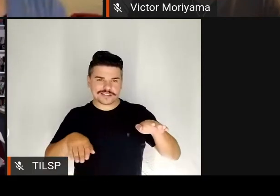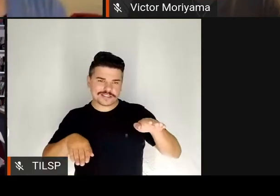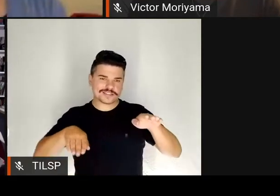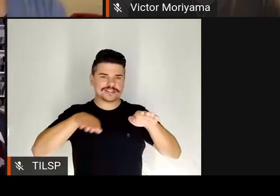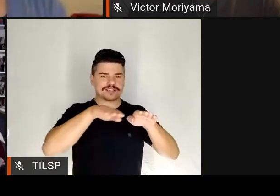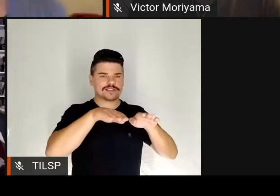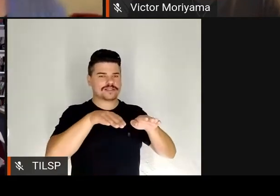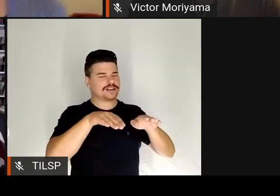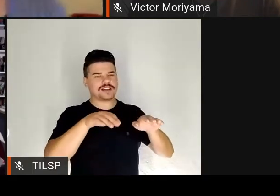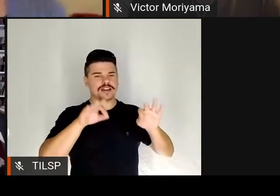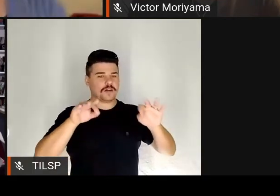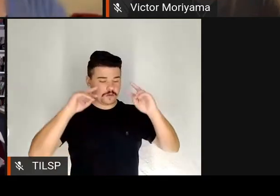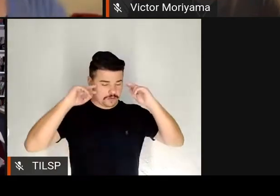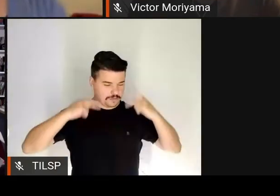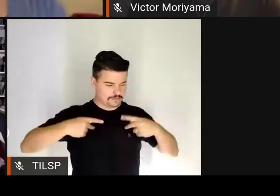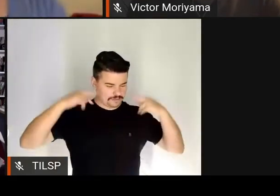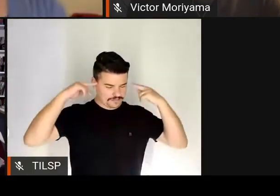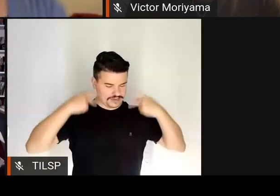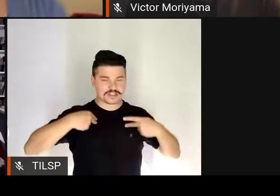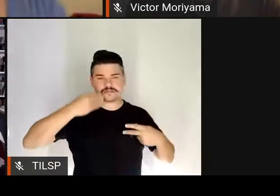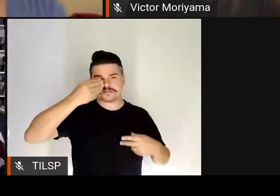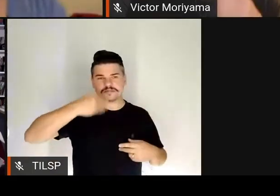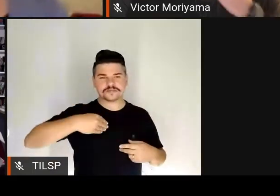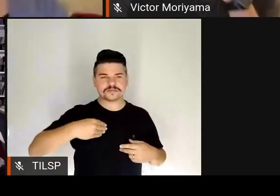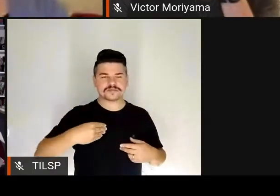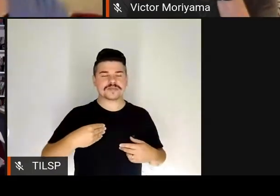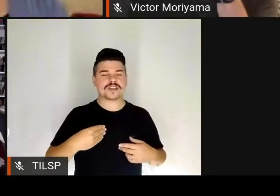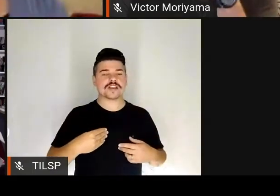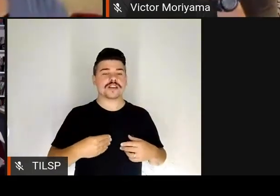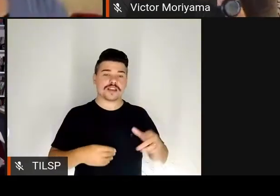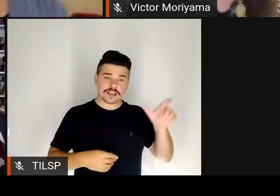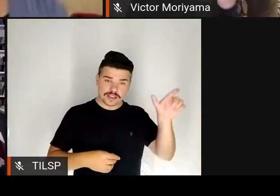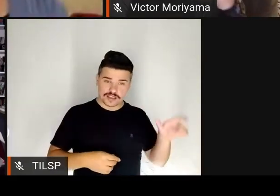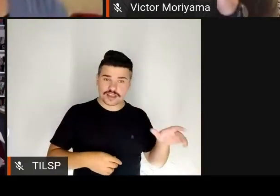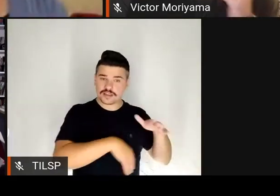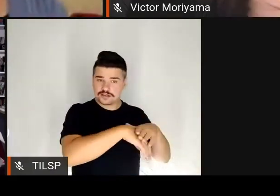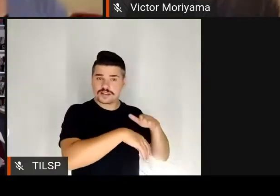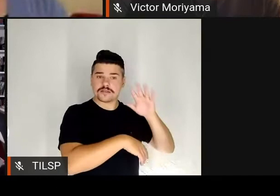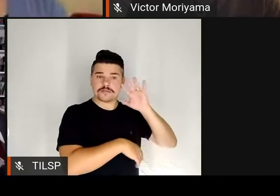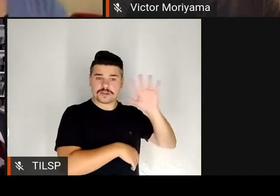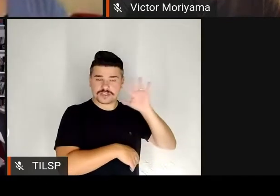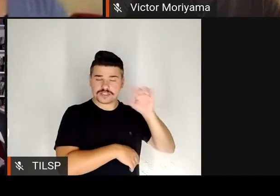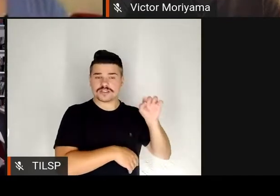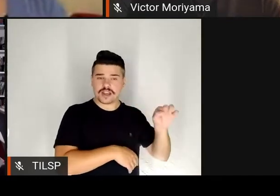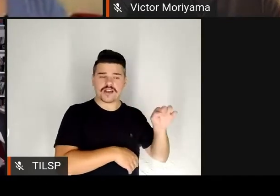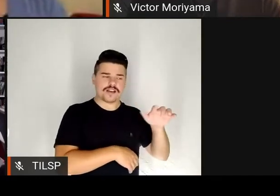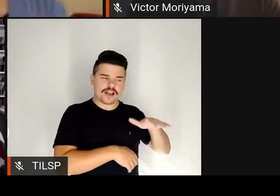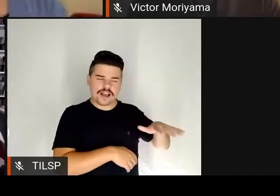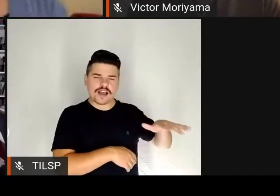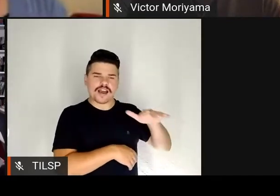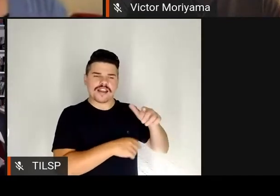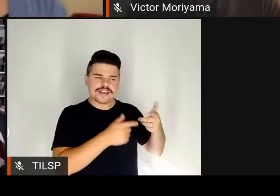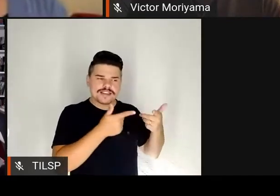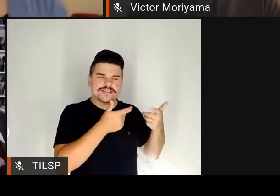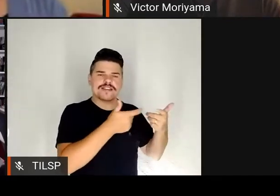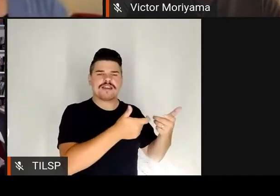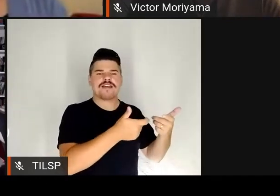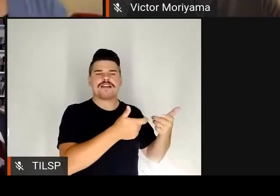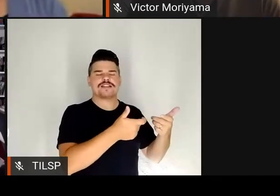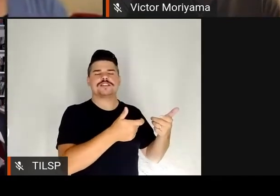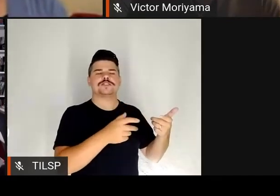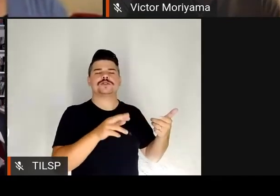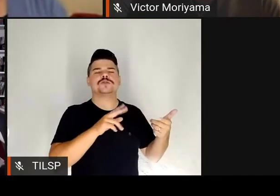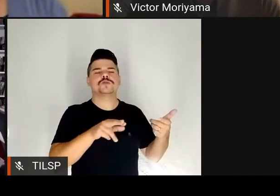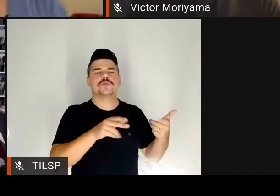de humanismo. Né? Para o Junger e para outros nacionalistas, a face dessa guerra não era uma